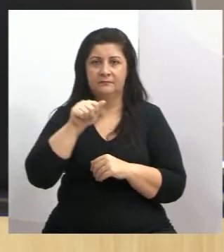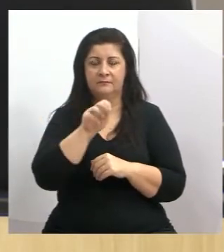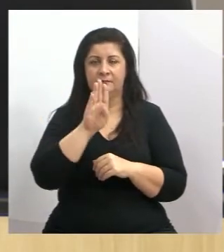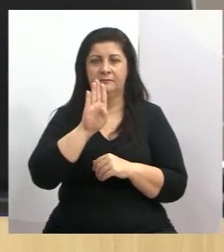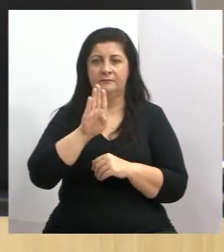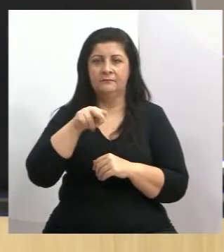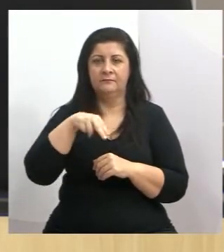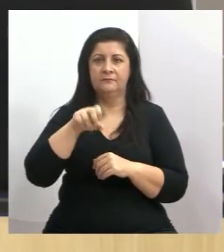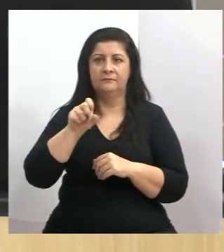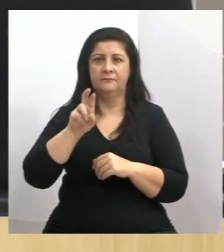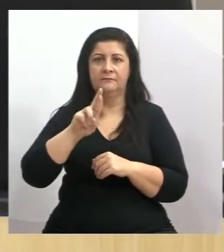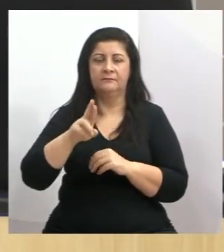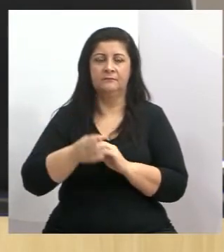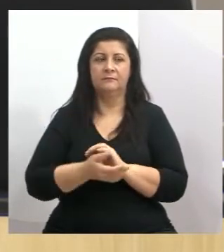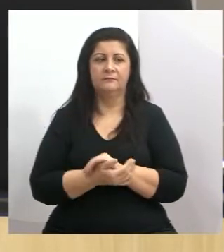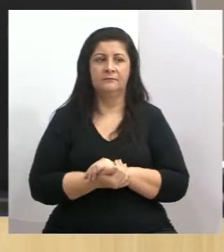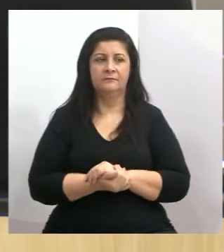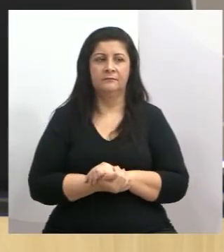Madureira